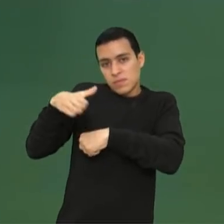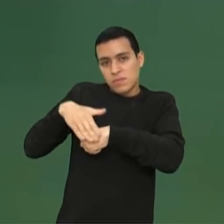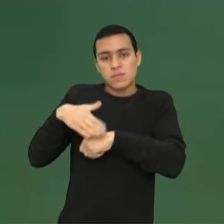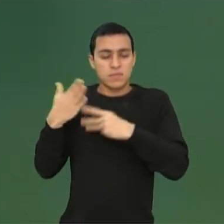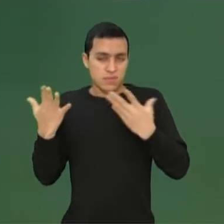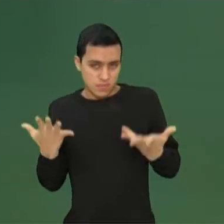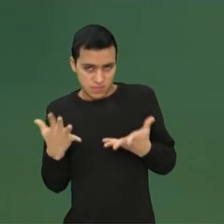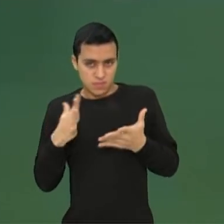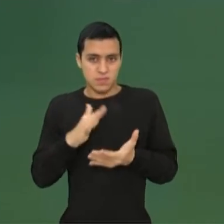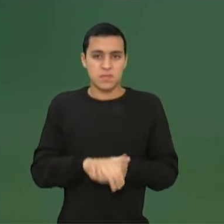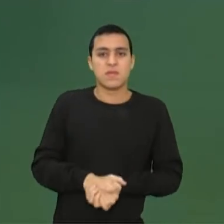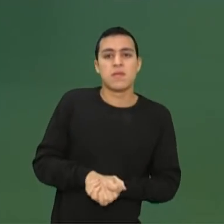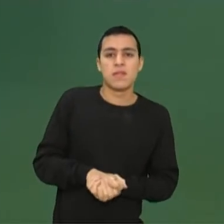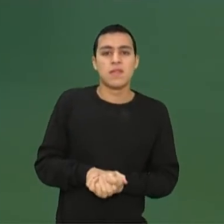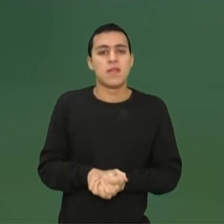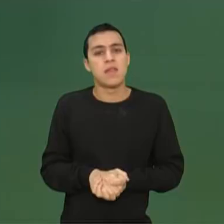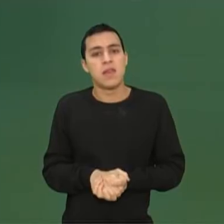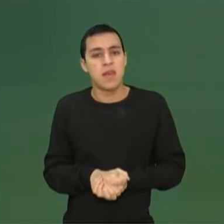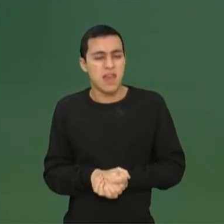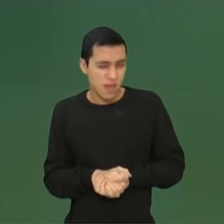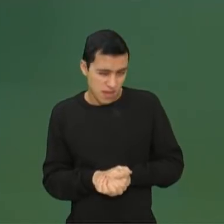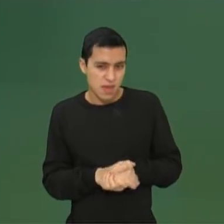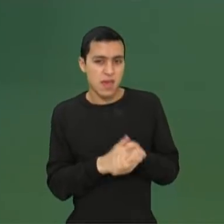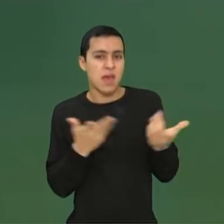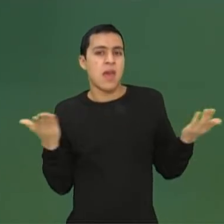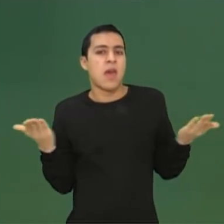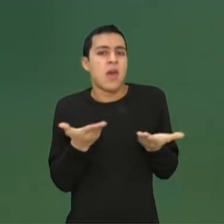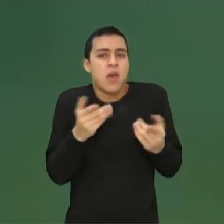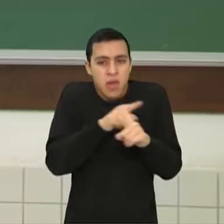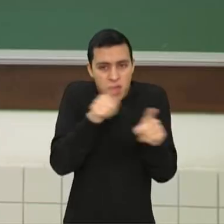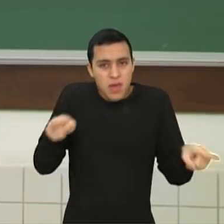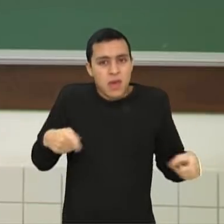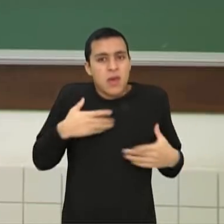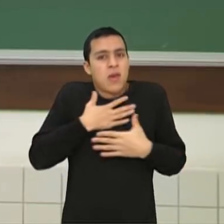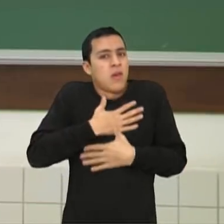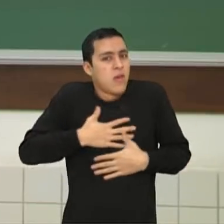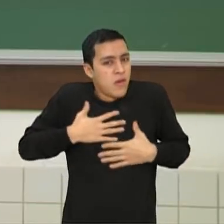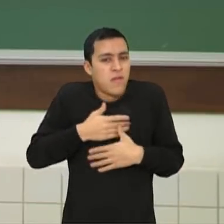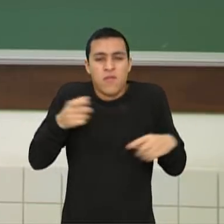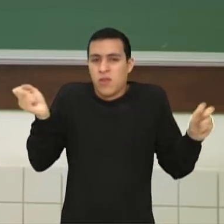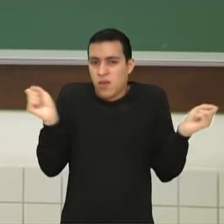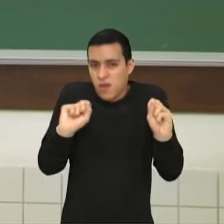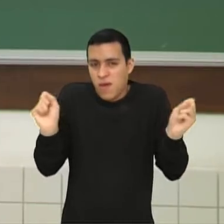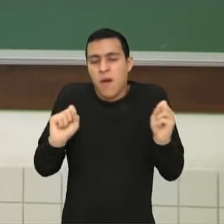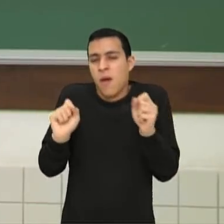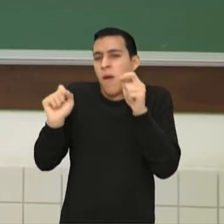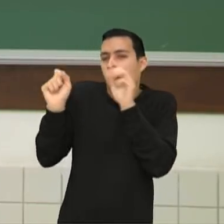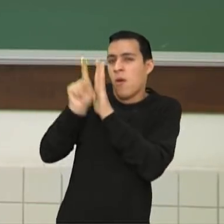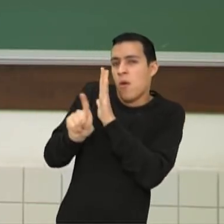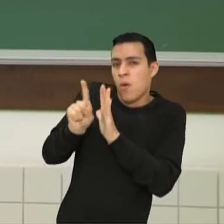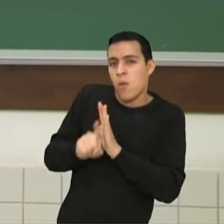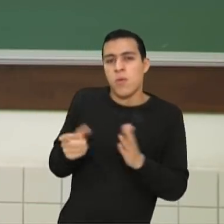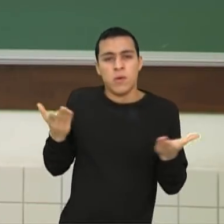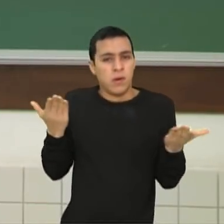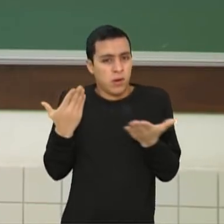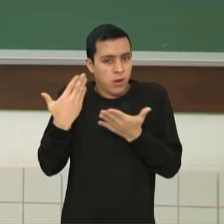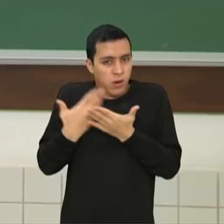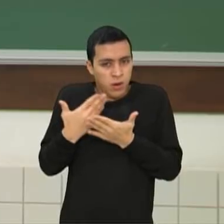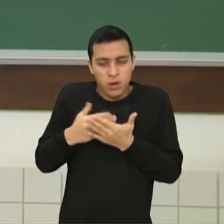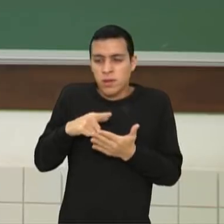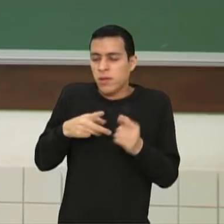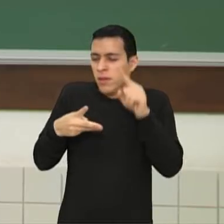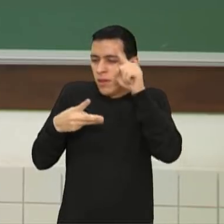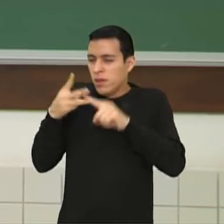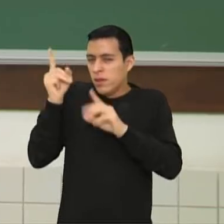sua constituição? Vamos para a parte que vocês gostam? Vocês adoram o quiz. Nossa aula de hoje tem